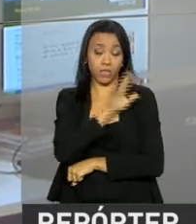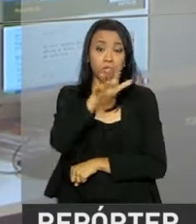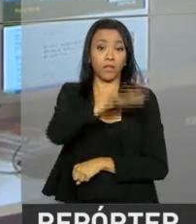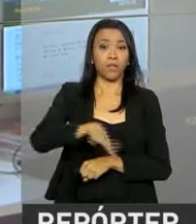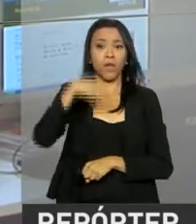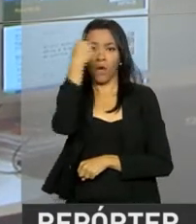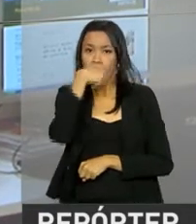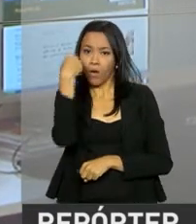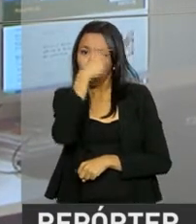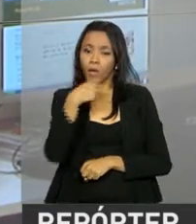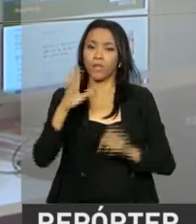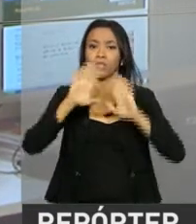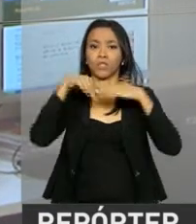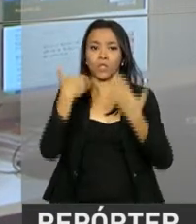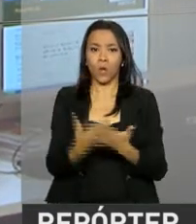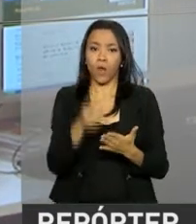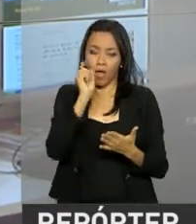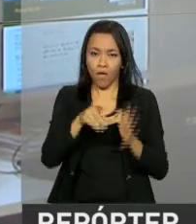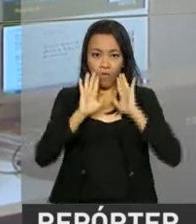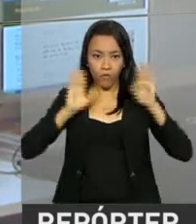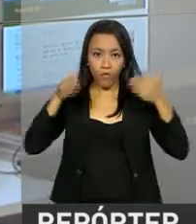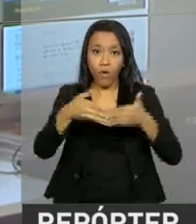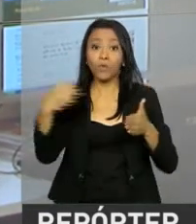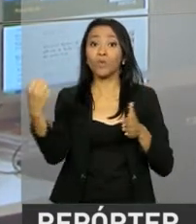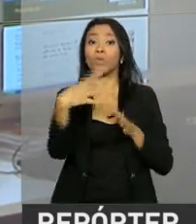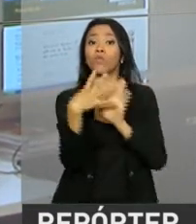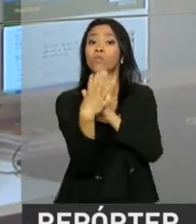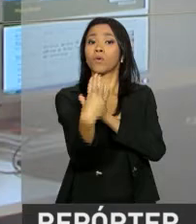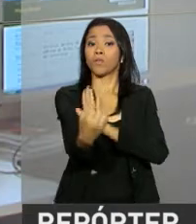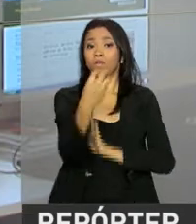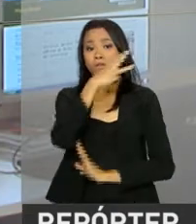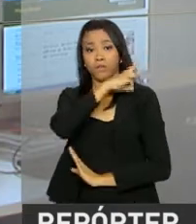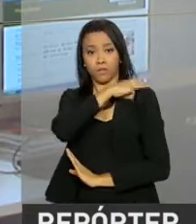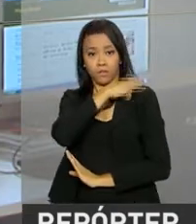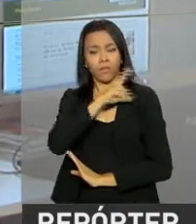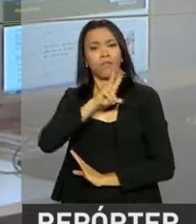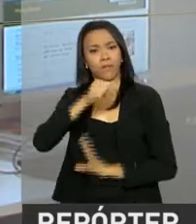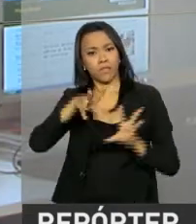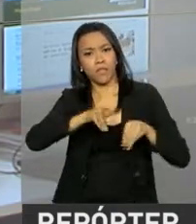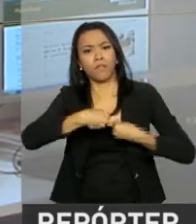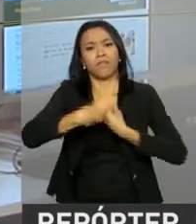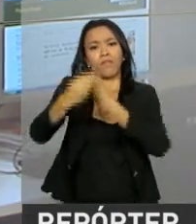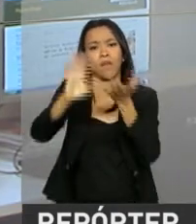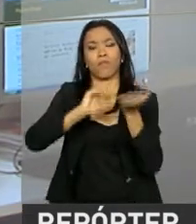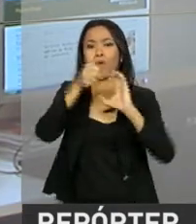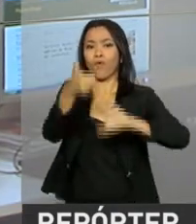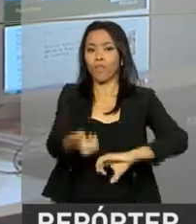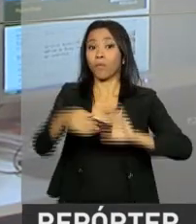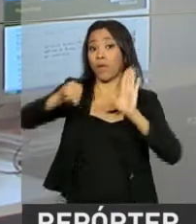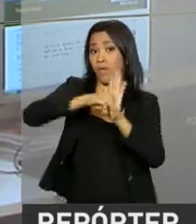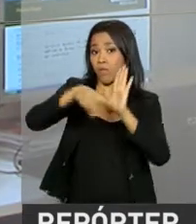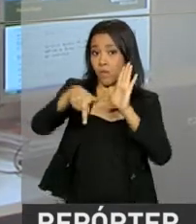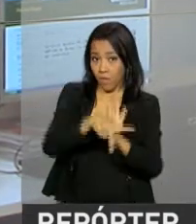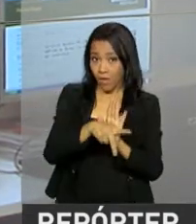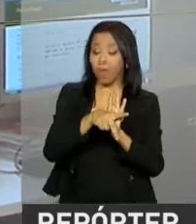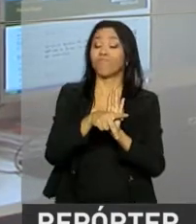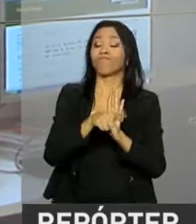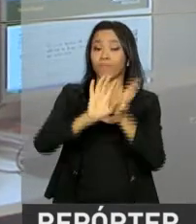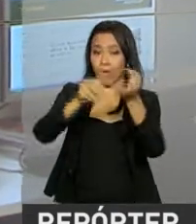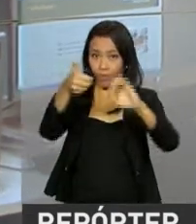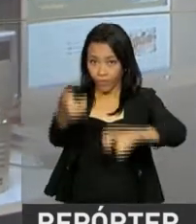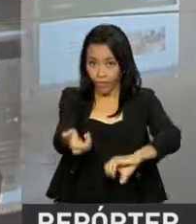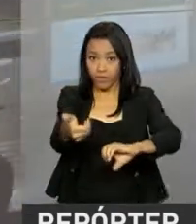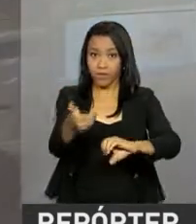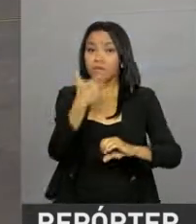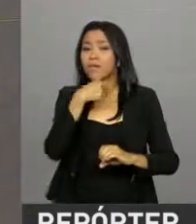carga horária da escola esse é o foco do novo ensino médio que será encaminhado pelo governo por medida provisória ao congresso nacional